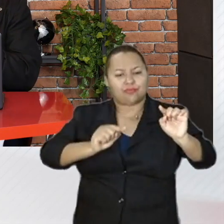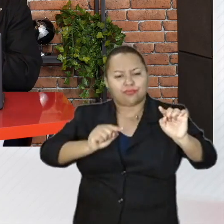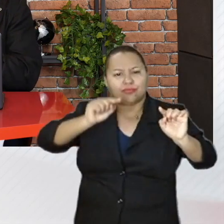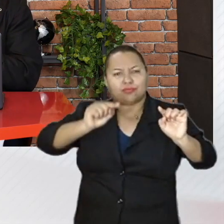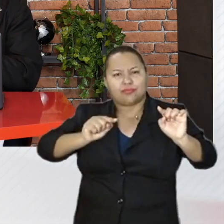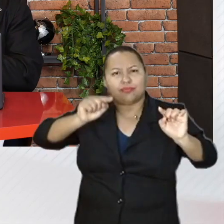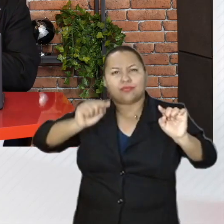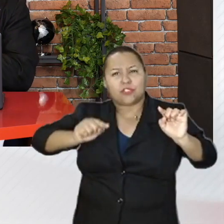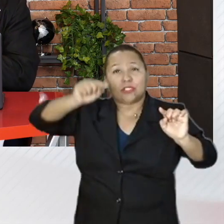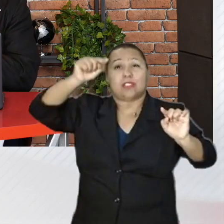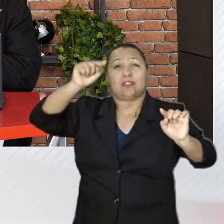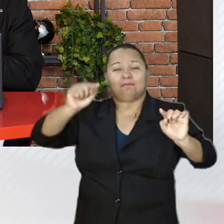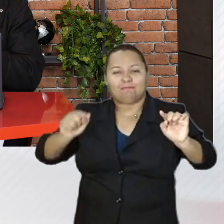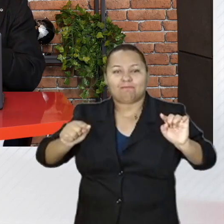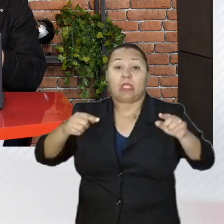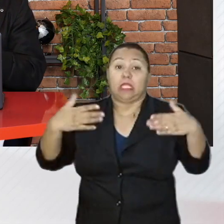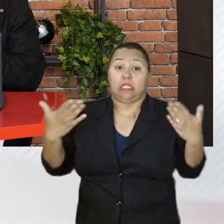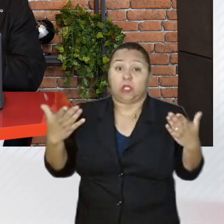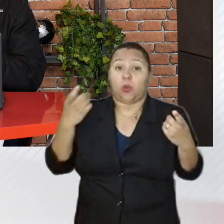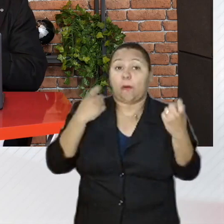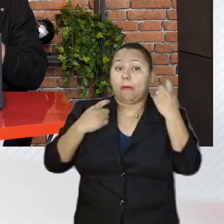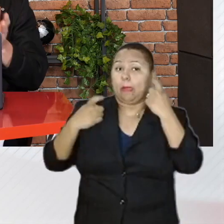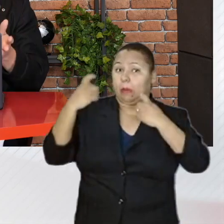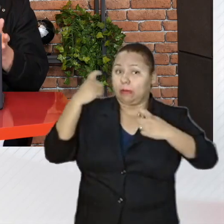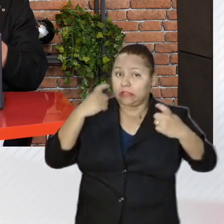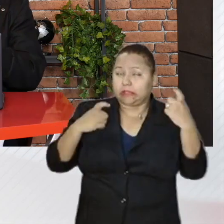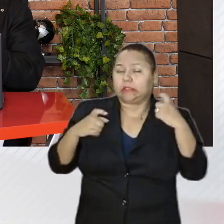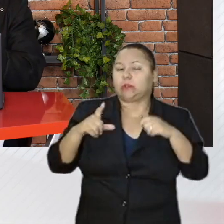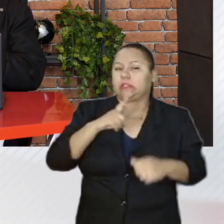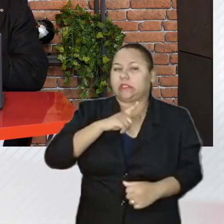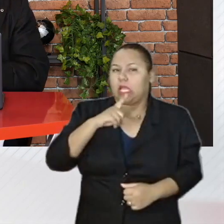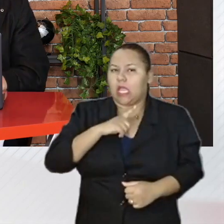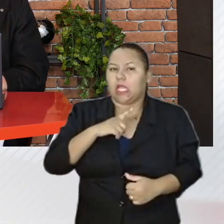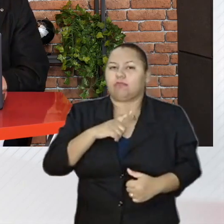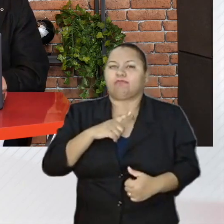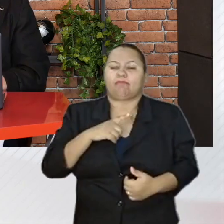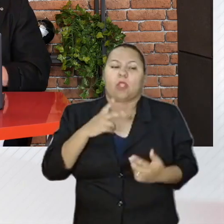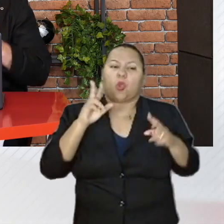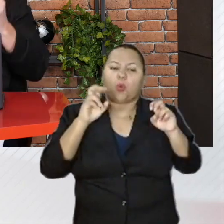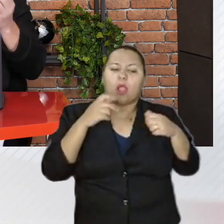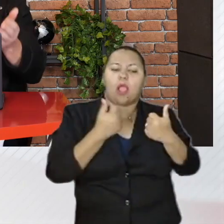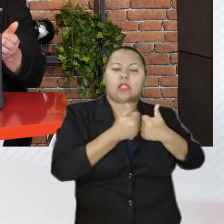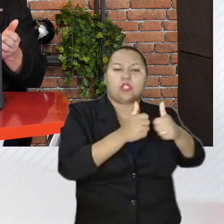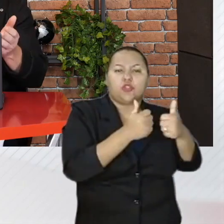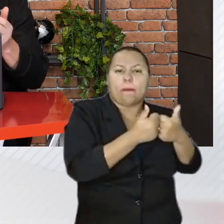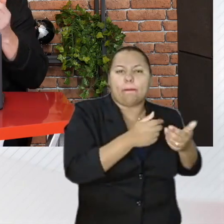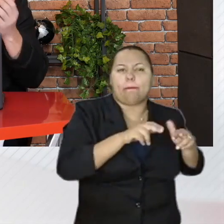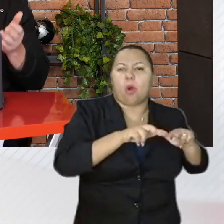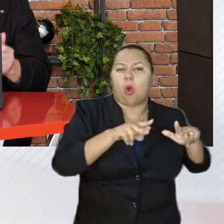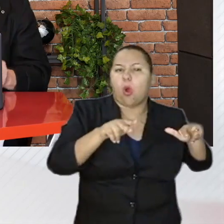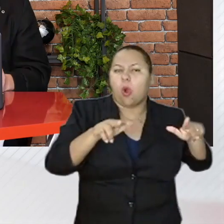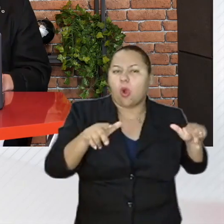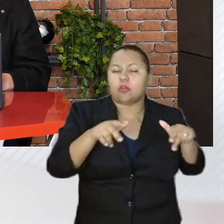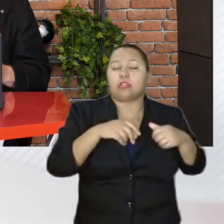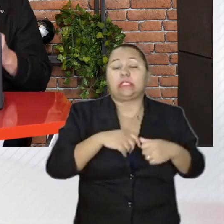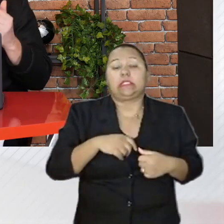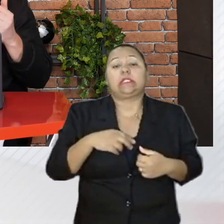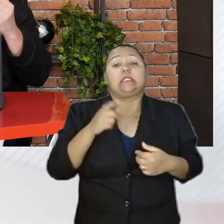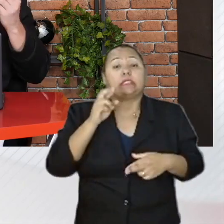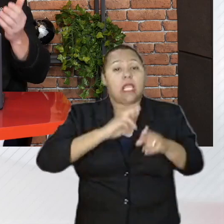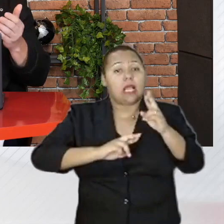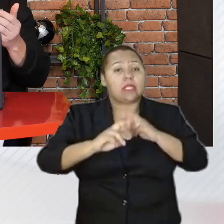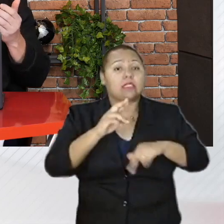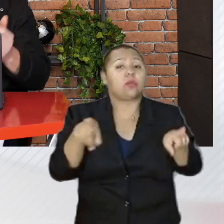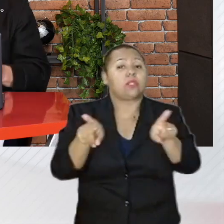preocupação relacionada à questão do transporte, da educação, da saúde, e também em relação ao consumo, né,